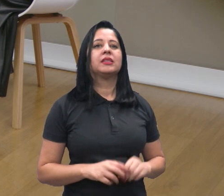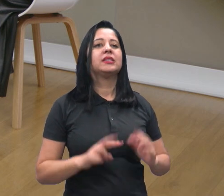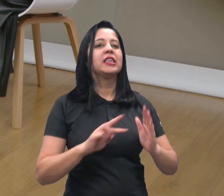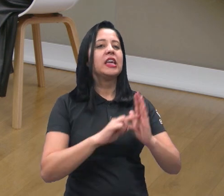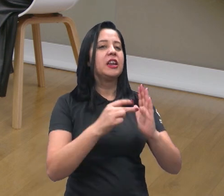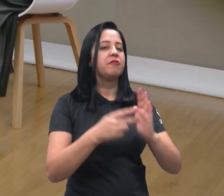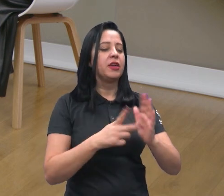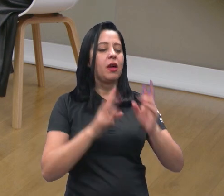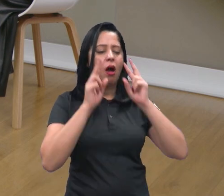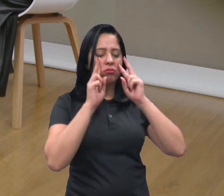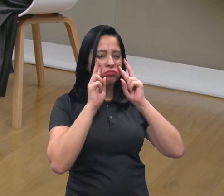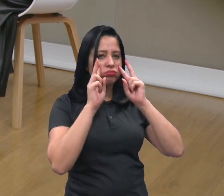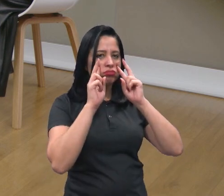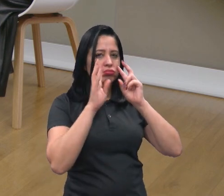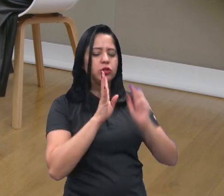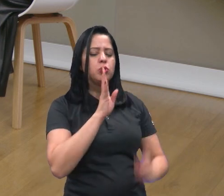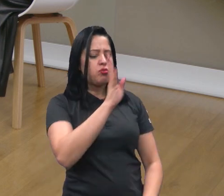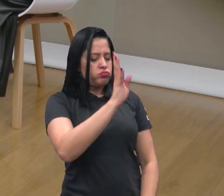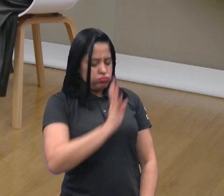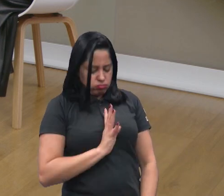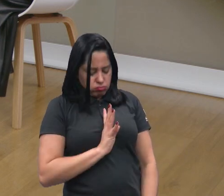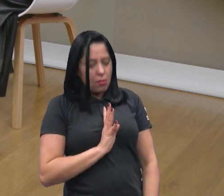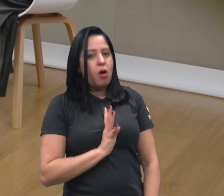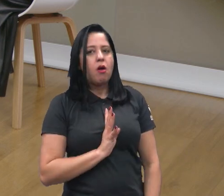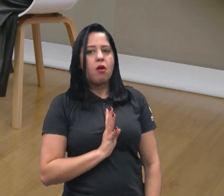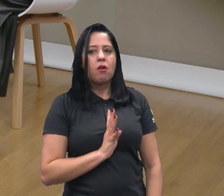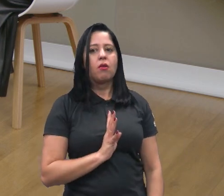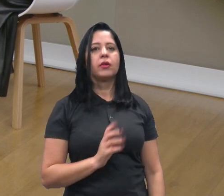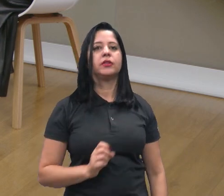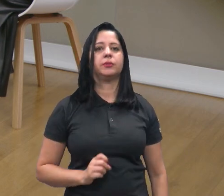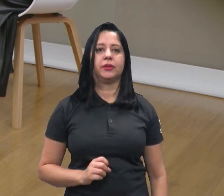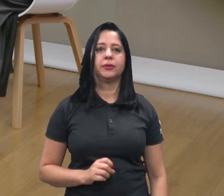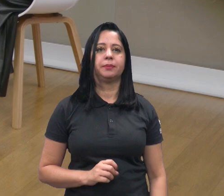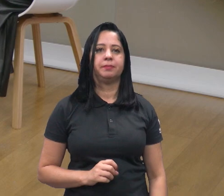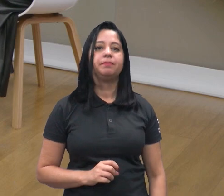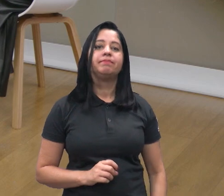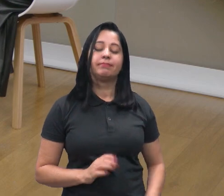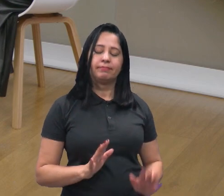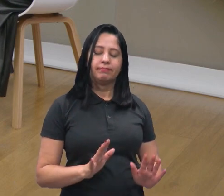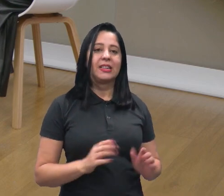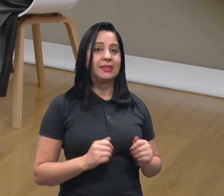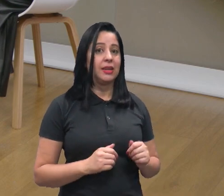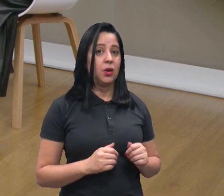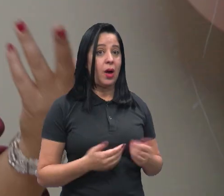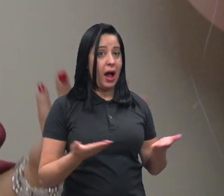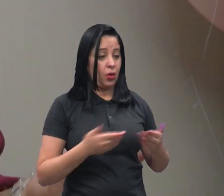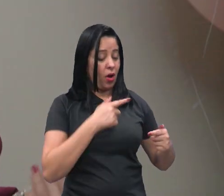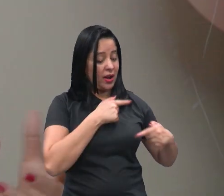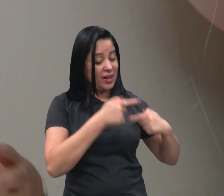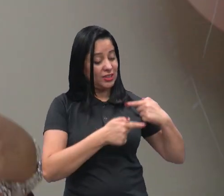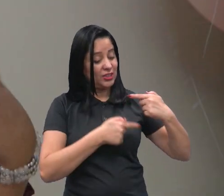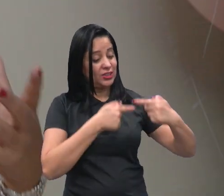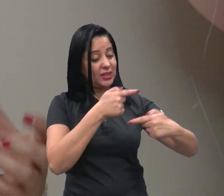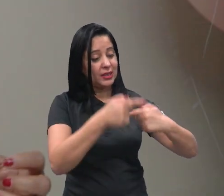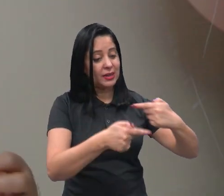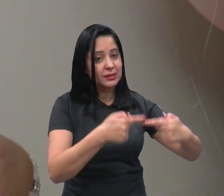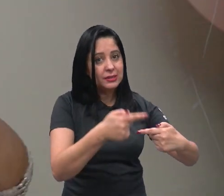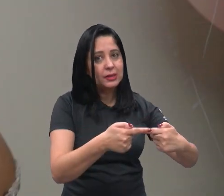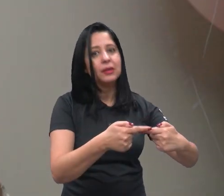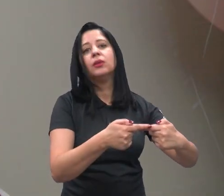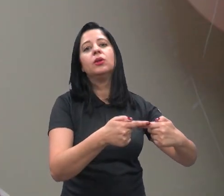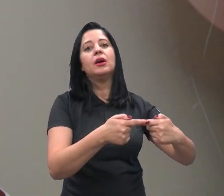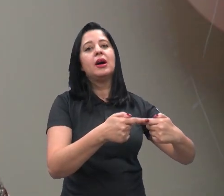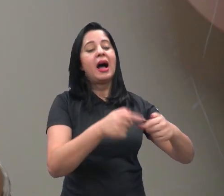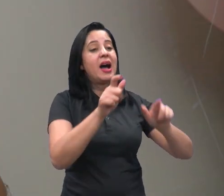conhecimento, né, Aline? Sim. E a gente faz parte de uma geração muito, graças a Deus, feliz, que tem buscado esse tipo de ajuda, terapia. Sim. Só que a